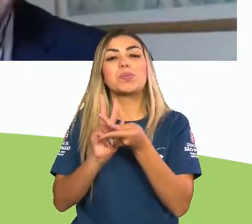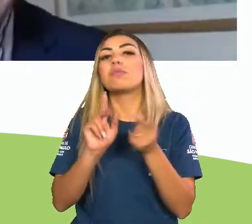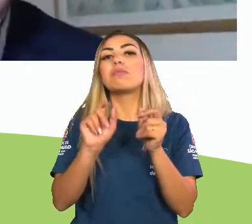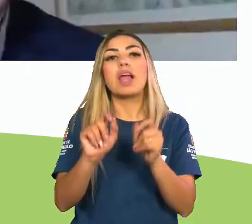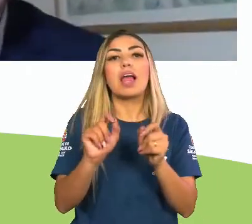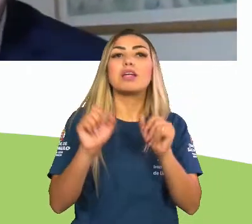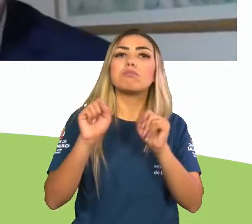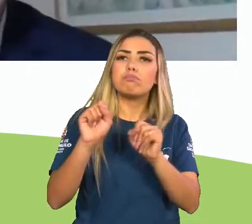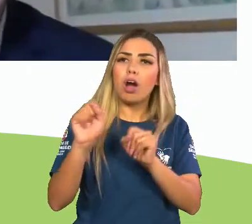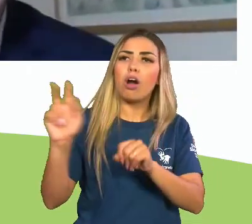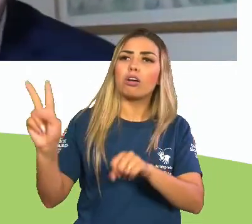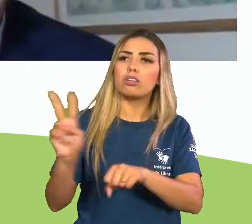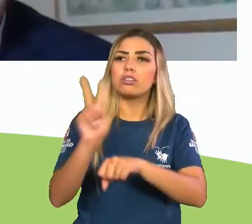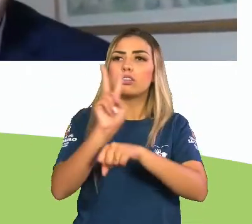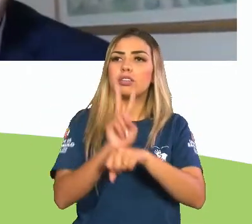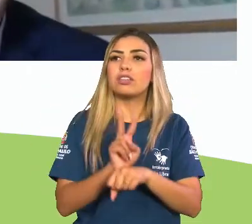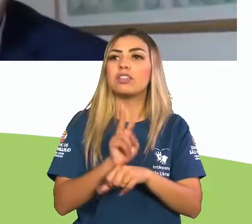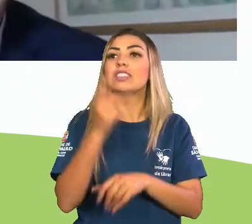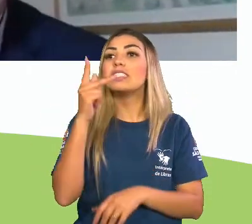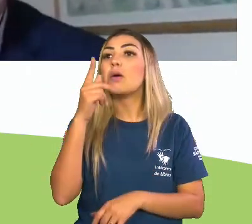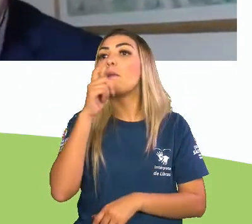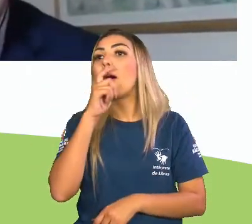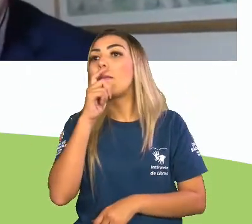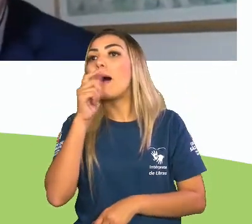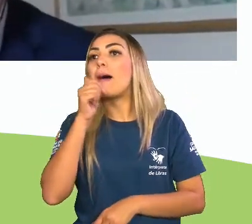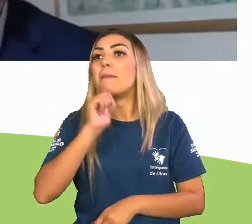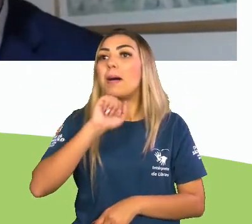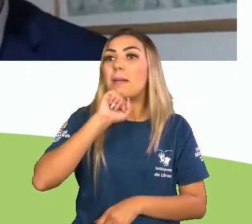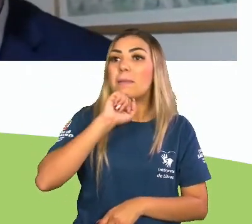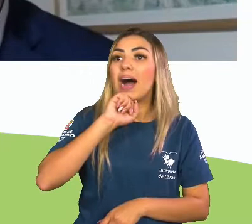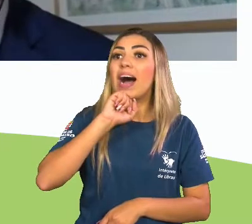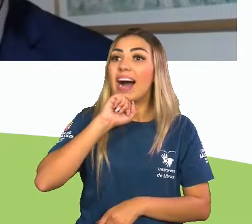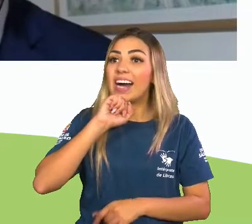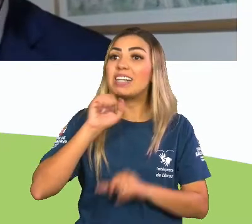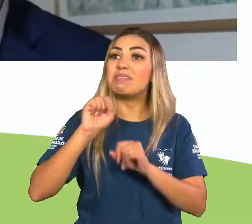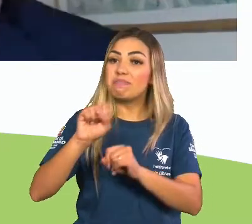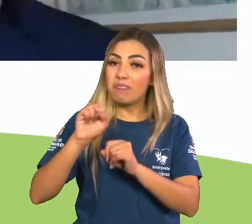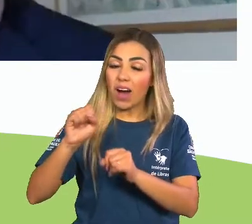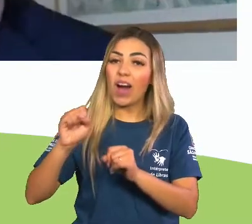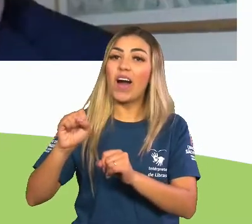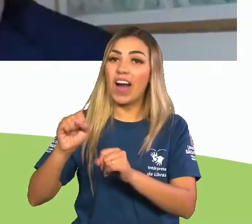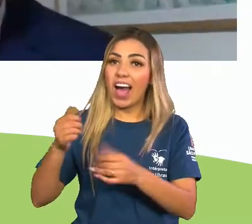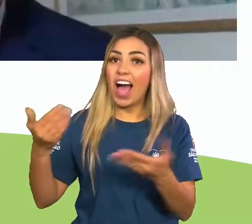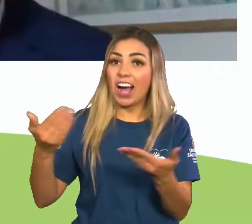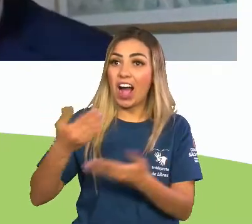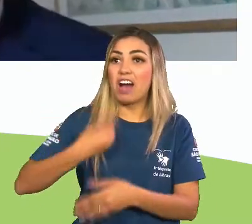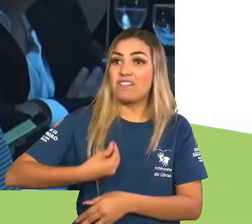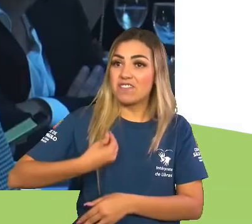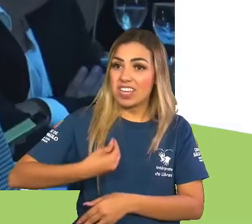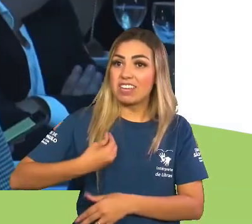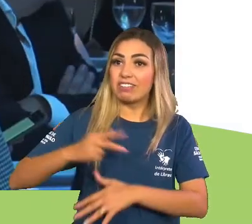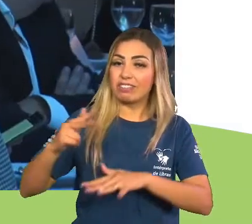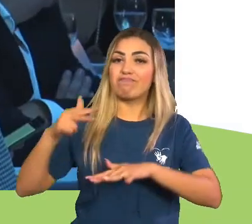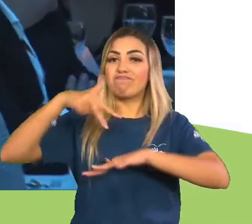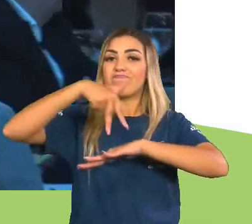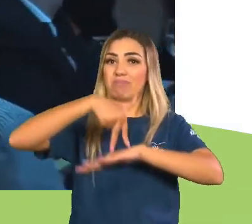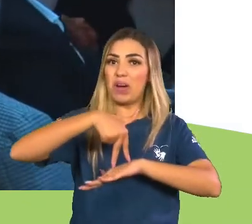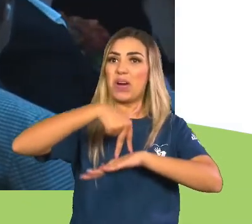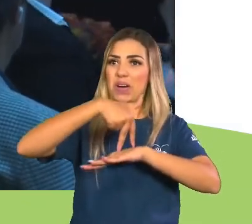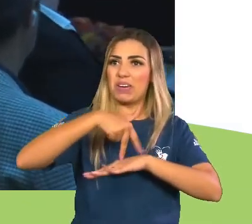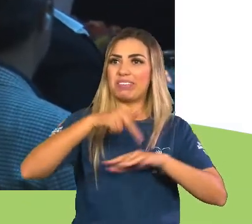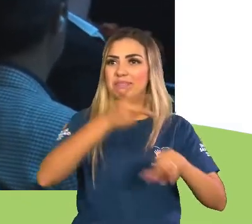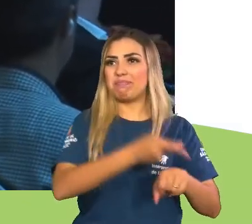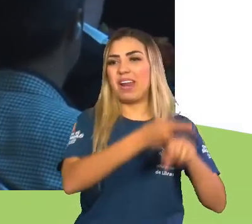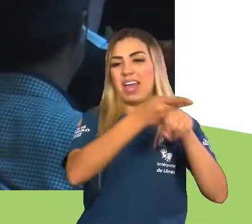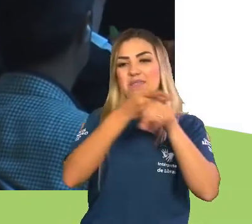palco, por favor, a dona Gildete e o seu Luiz, os pais do Gustavo Mendes, que estão aqui para receber pessoalmente essa homenagem.